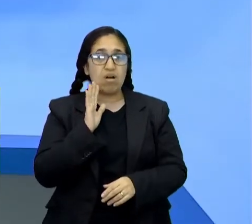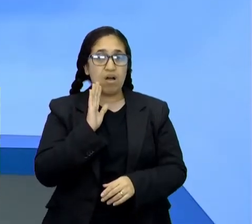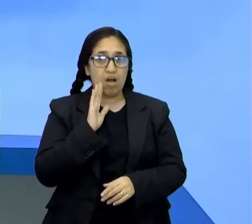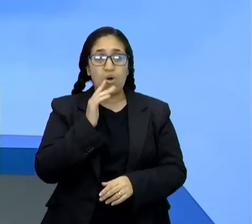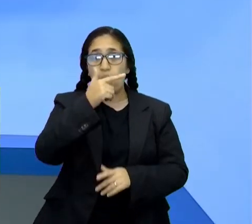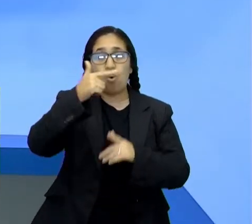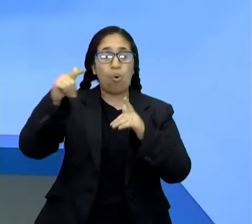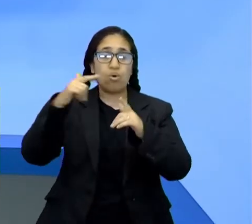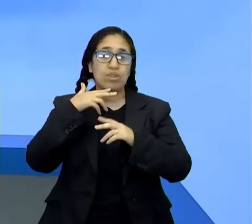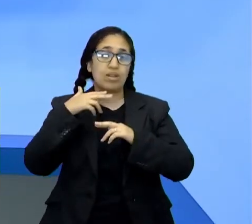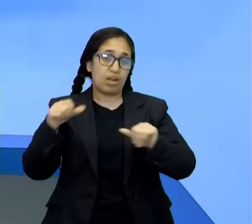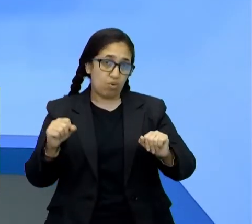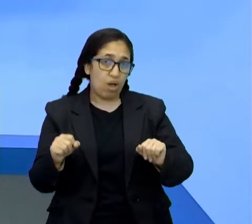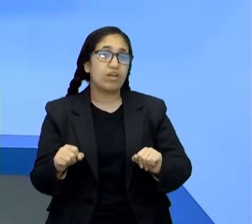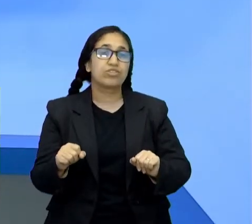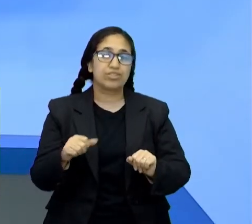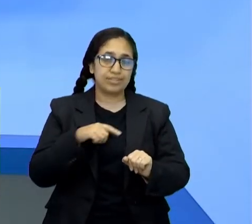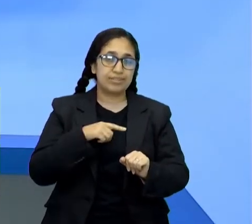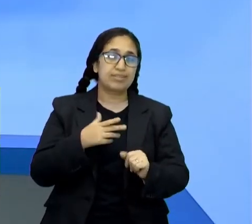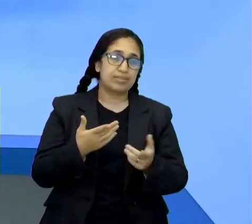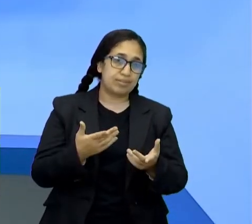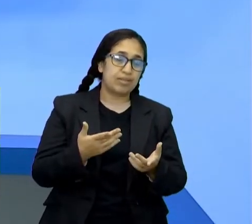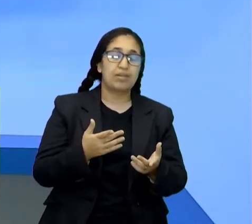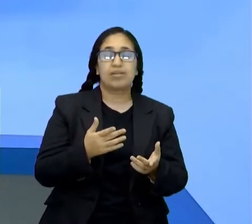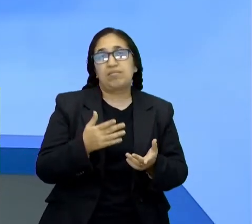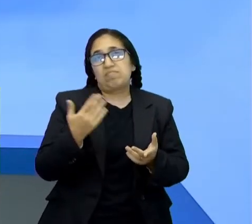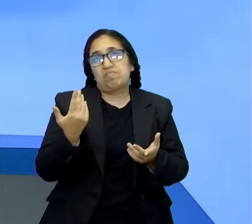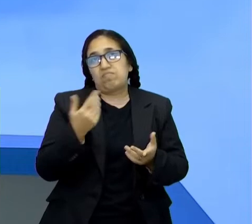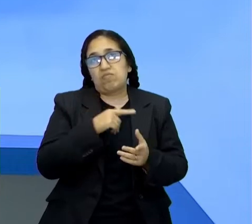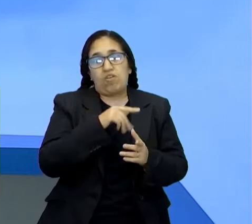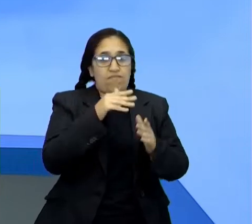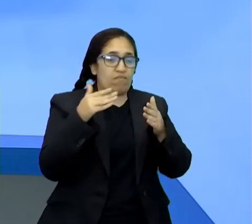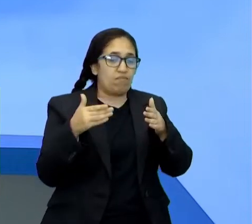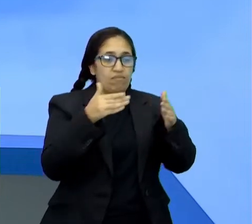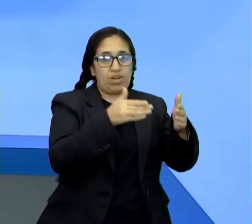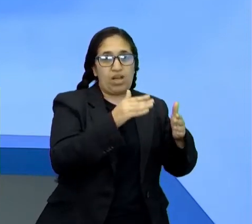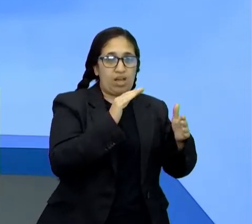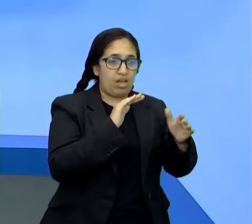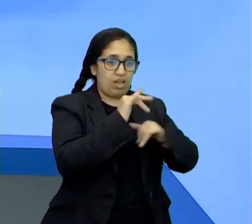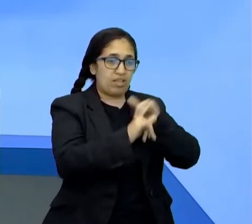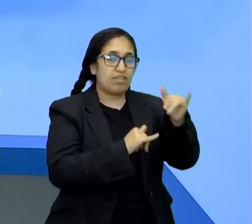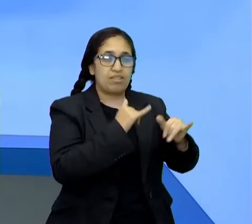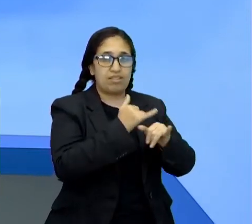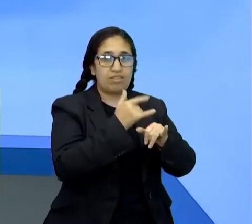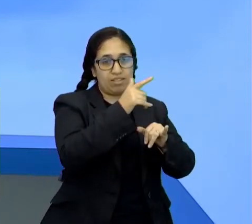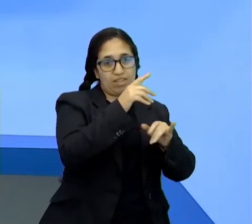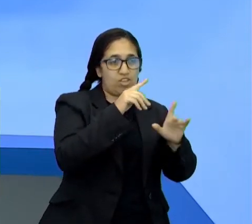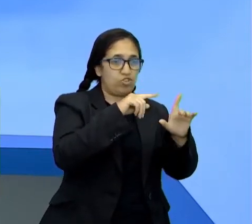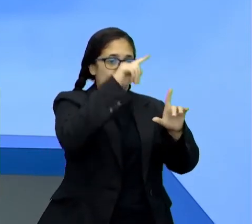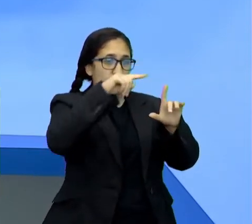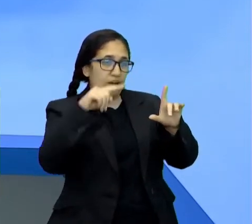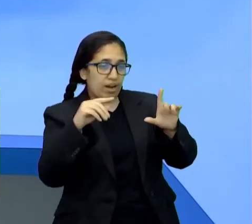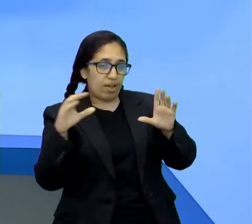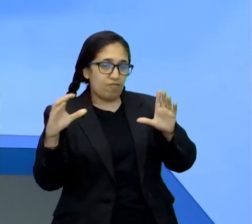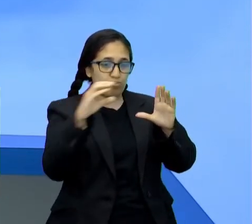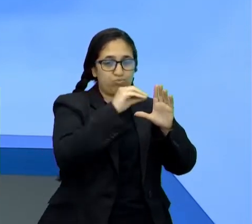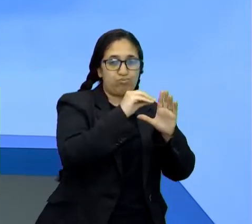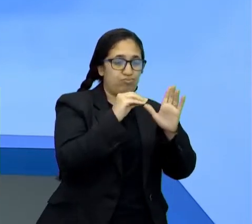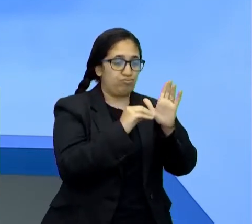outras linguagens, então assim, a reportagem, se ela for, sei lá, veiculada na internet, pode ter um gráfico acompanhando, pode